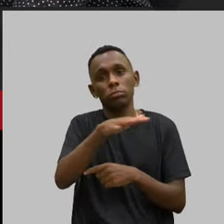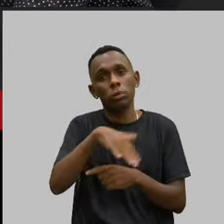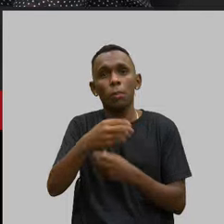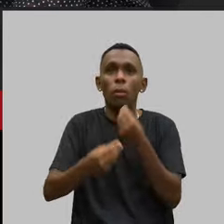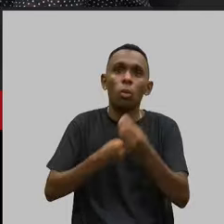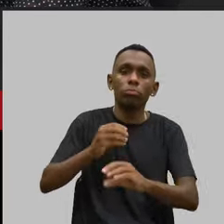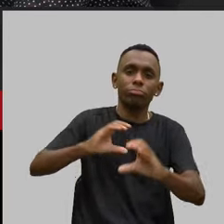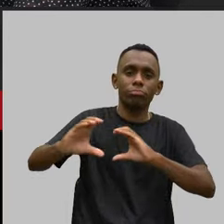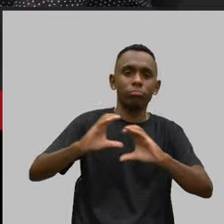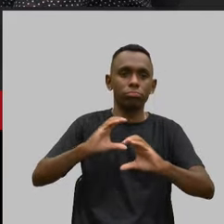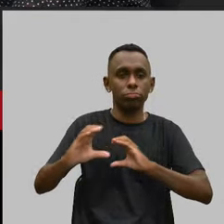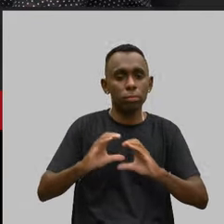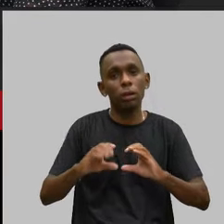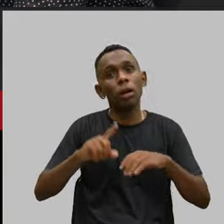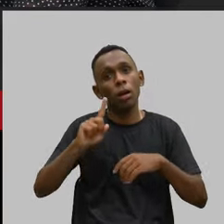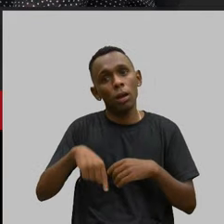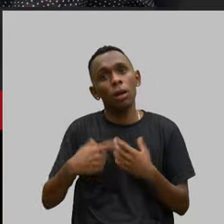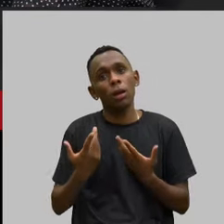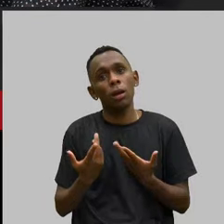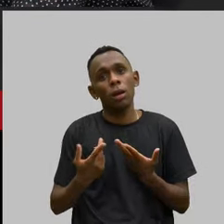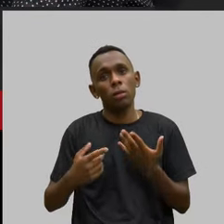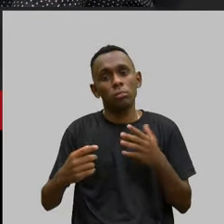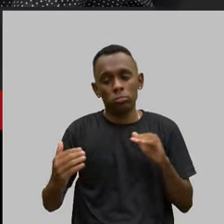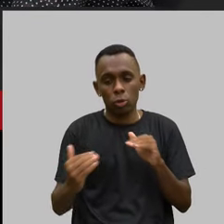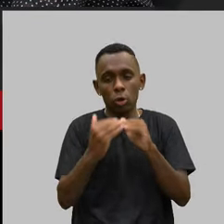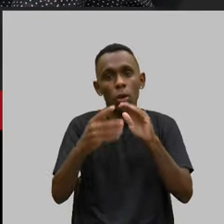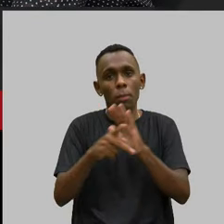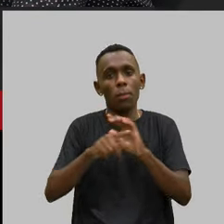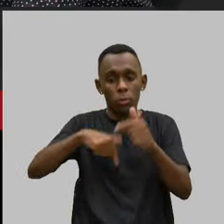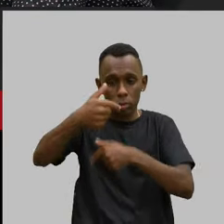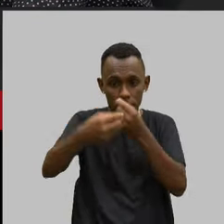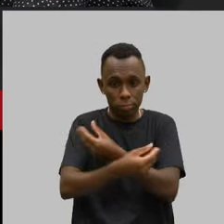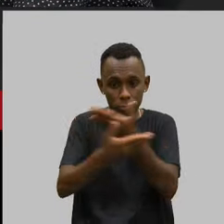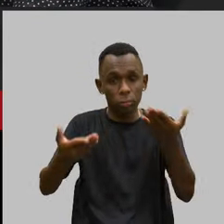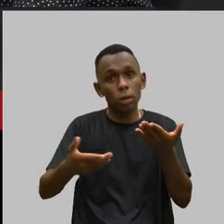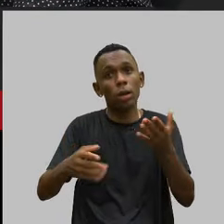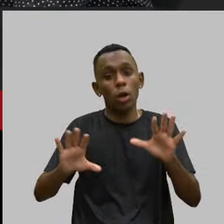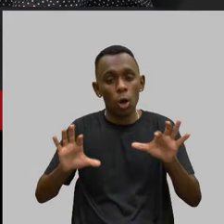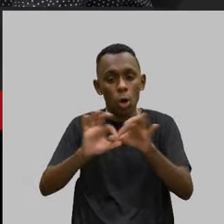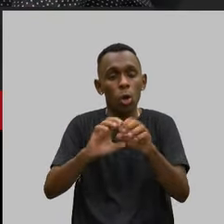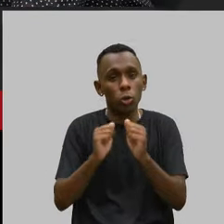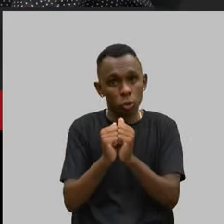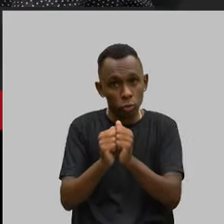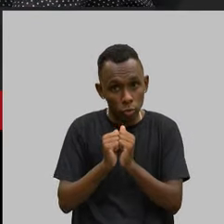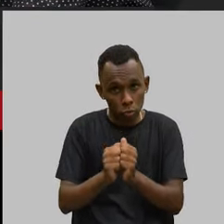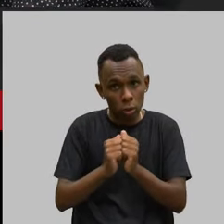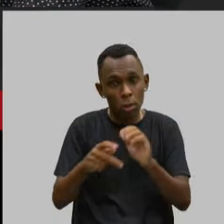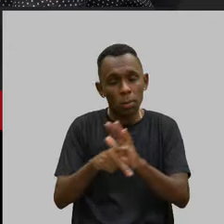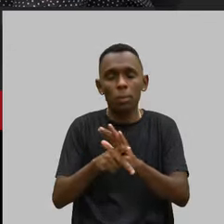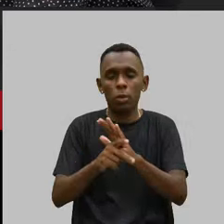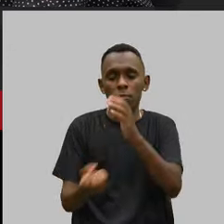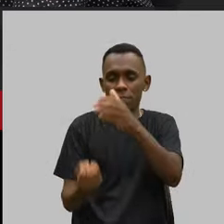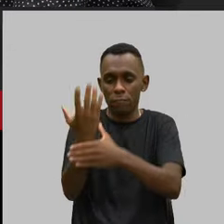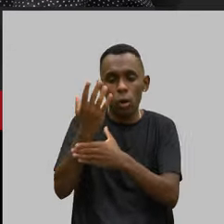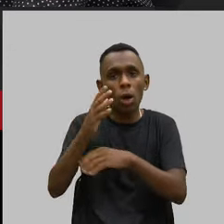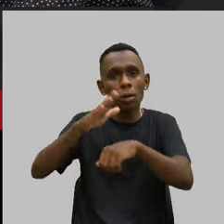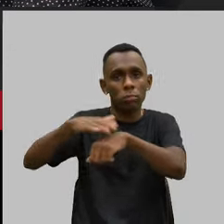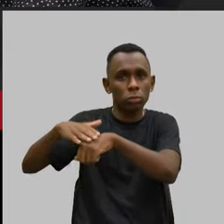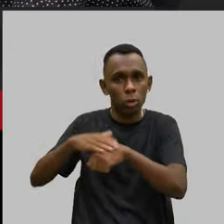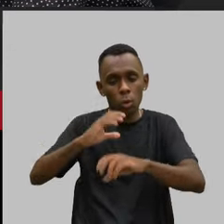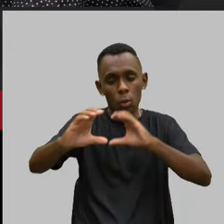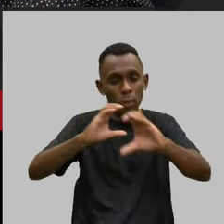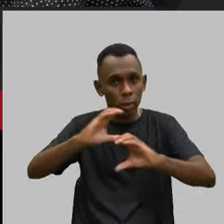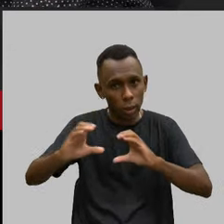comunicação e isso adona muito com a nossa próxima entrega que é a resolução conjunta cag Fundação Deon Pinheiro Secretaria de comunicação e